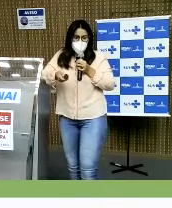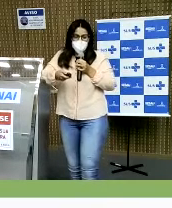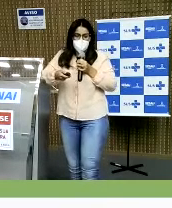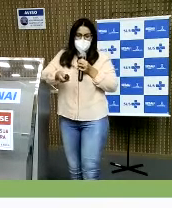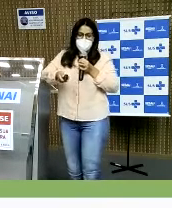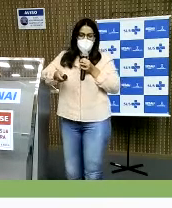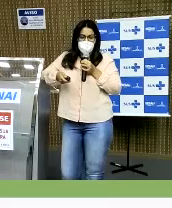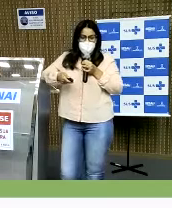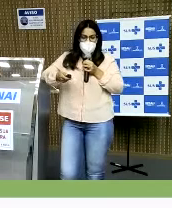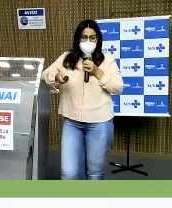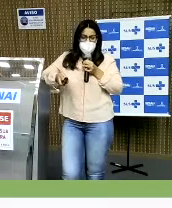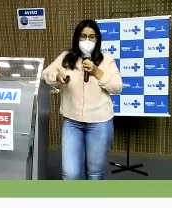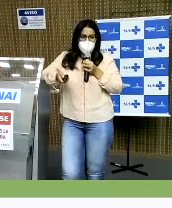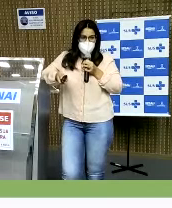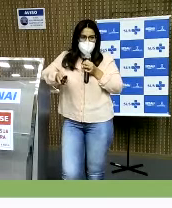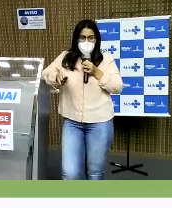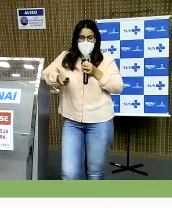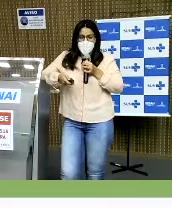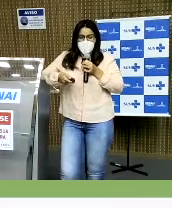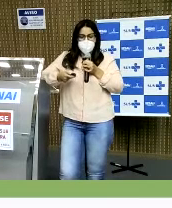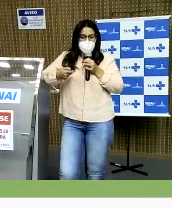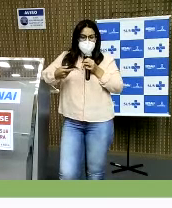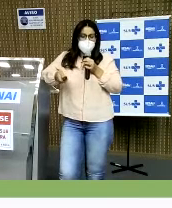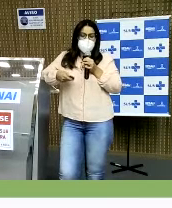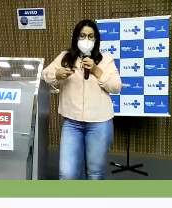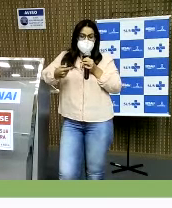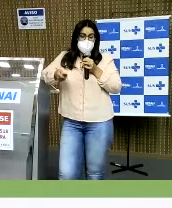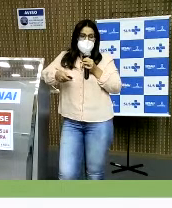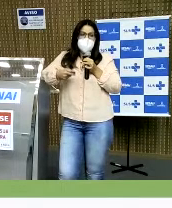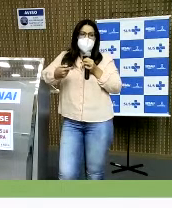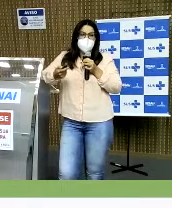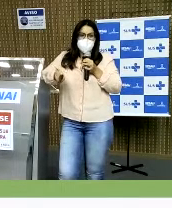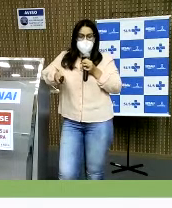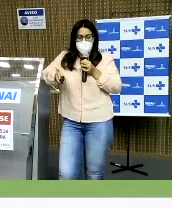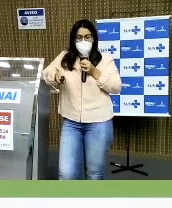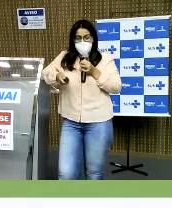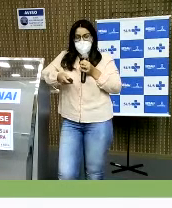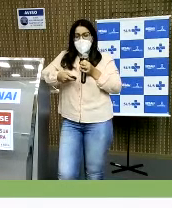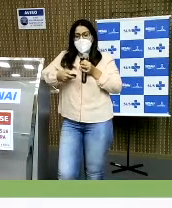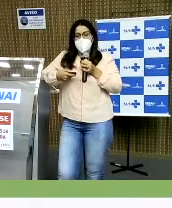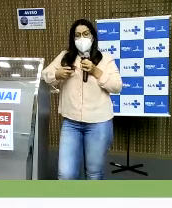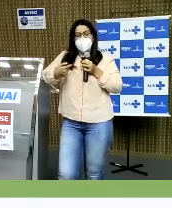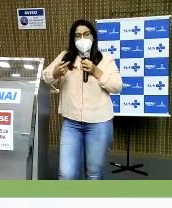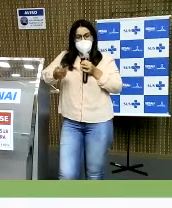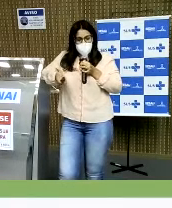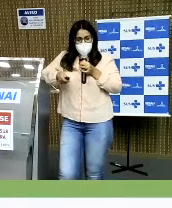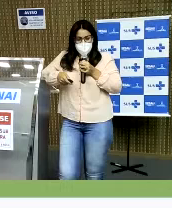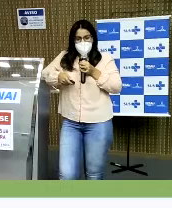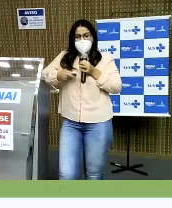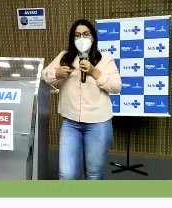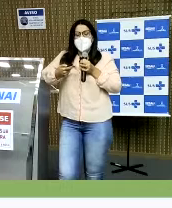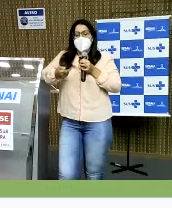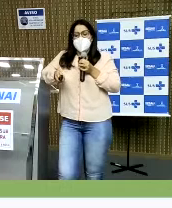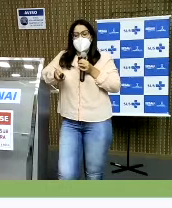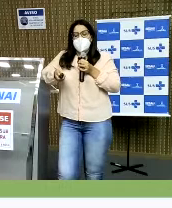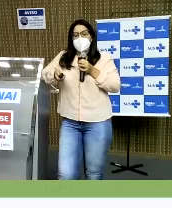três, que aqui é uma falha enorme também de registro, né, dos profissionais da sala de vacina, que o teste pezinho é feito lá. A gente já tentou corrigir